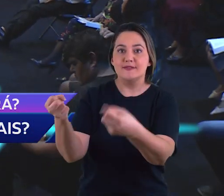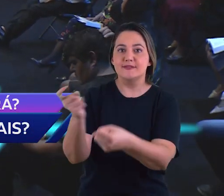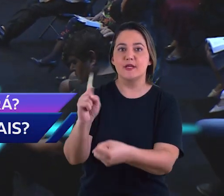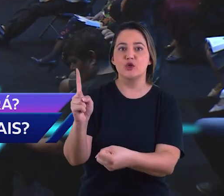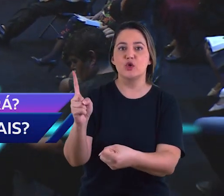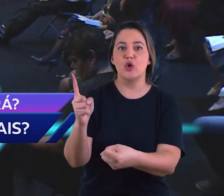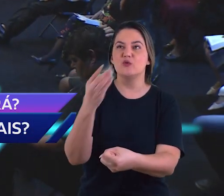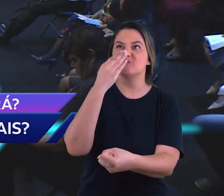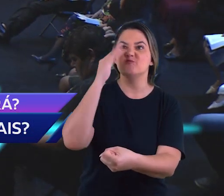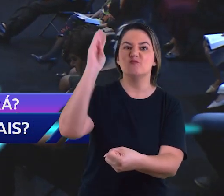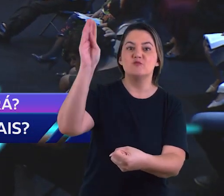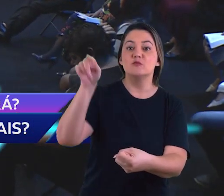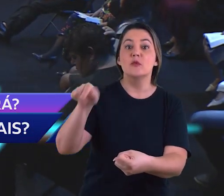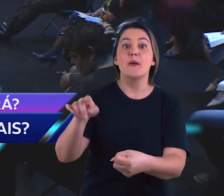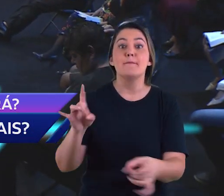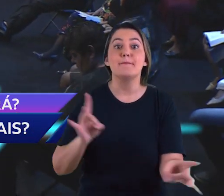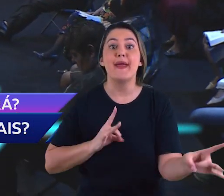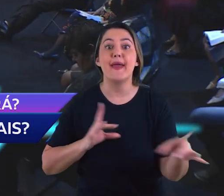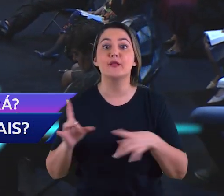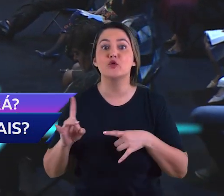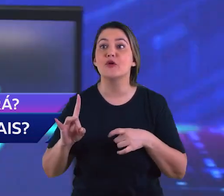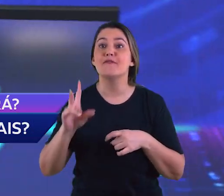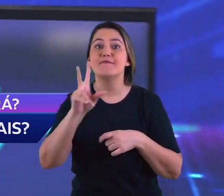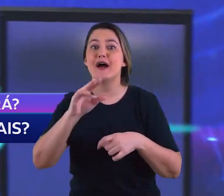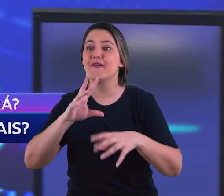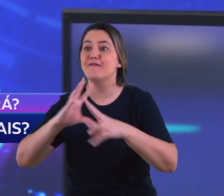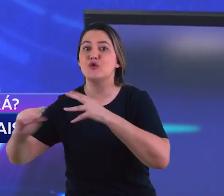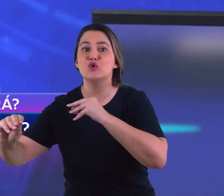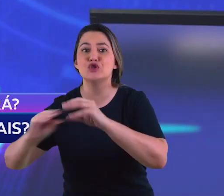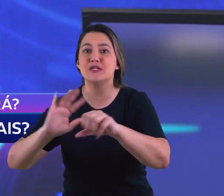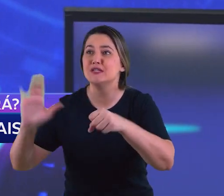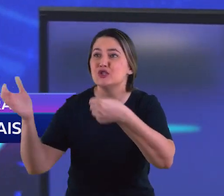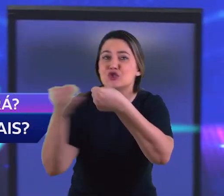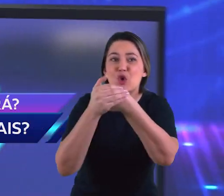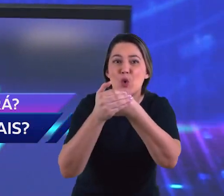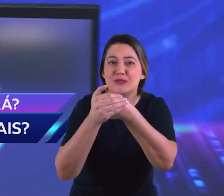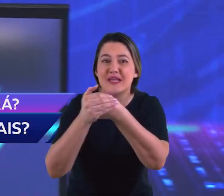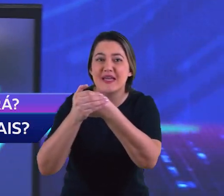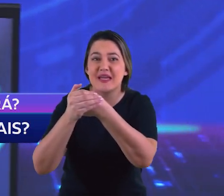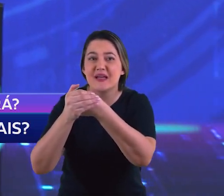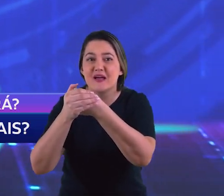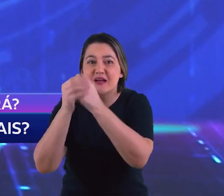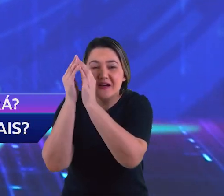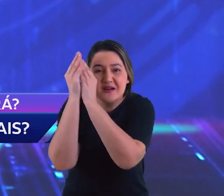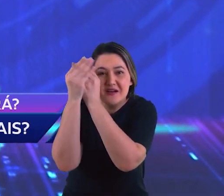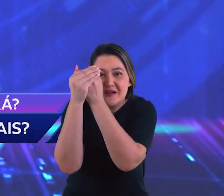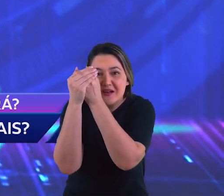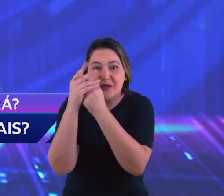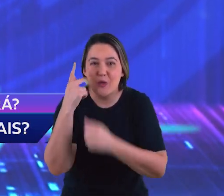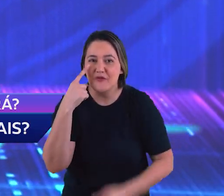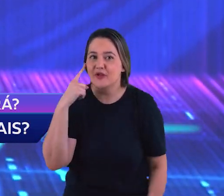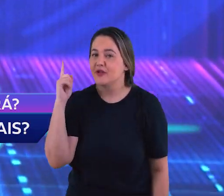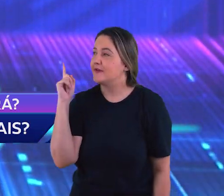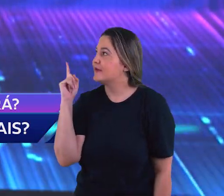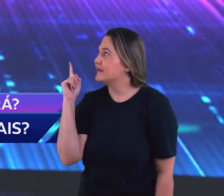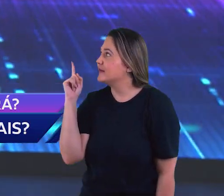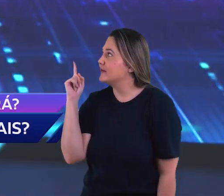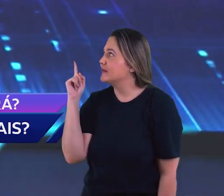não aceitaram, aqueles que não decidiram, vão fazer o quê? Eles vão se esconder, vão tentar achar algum lugarzinho para ficar escondido assim,